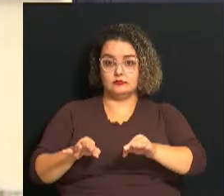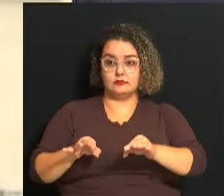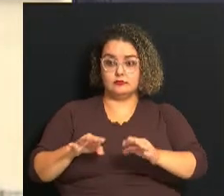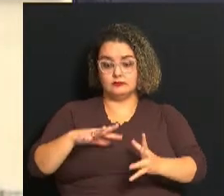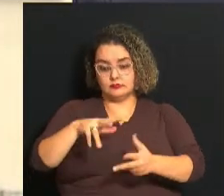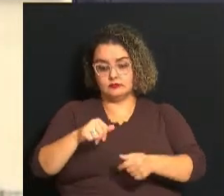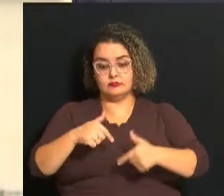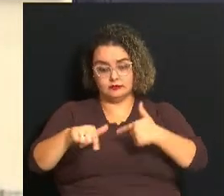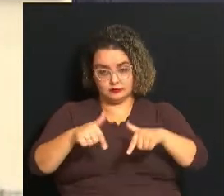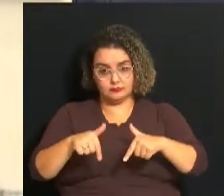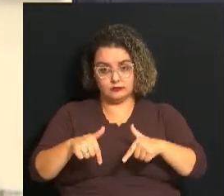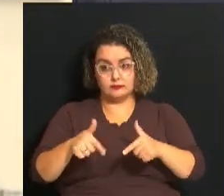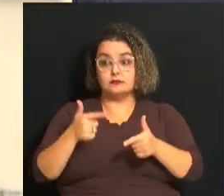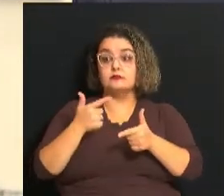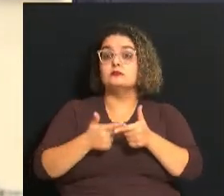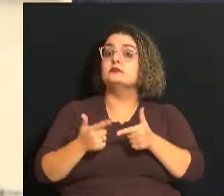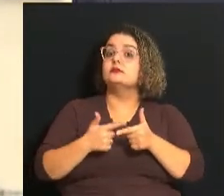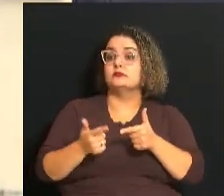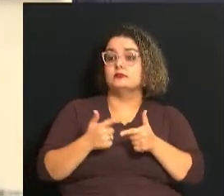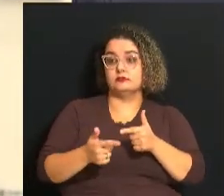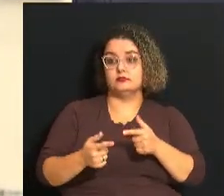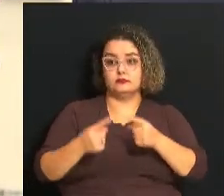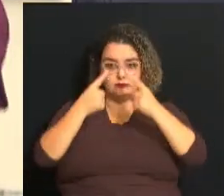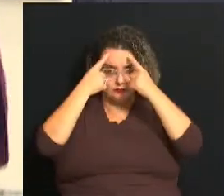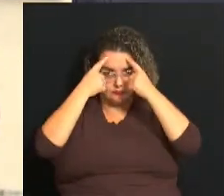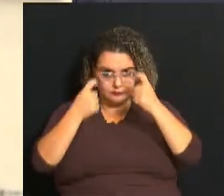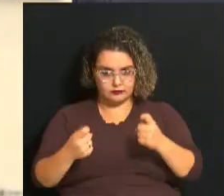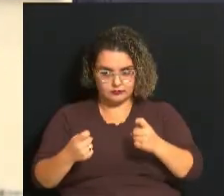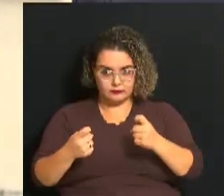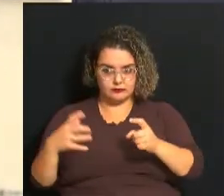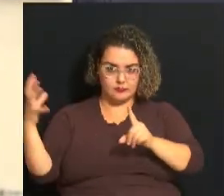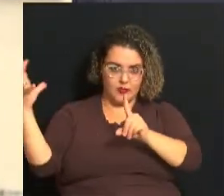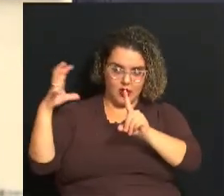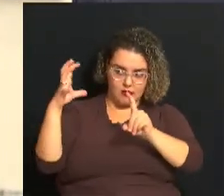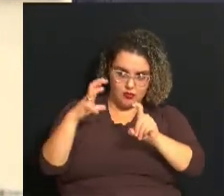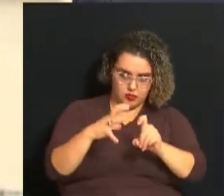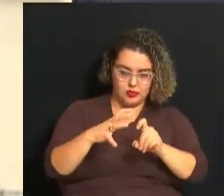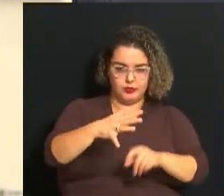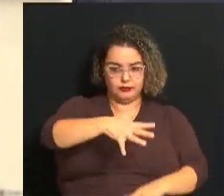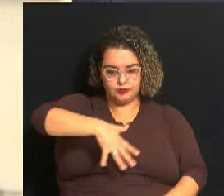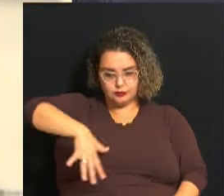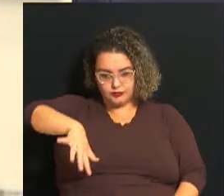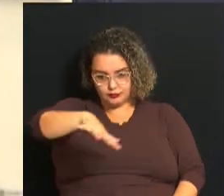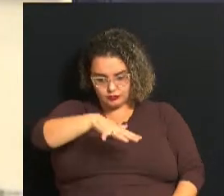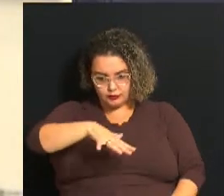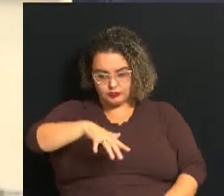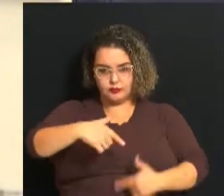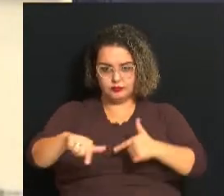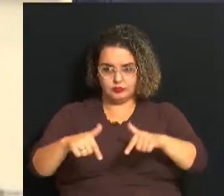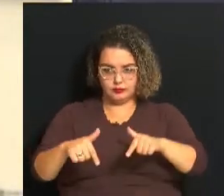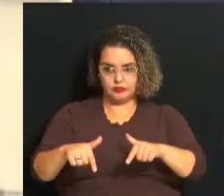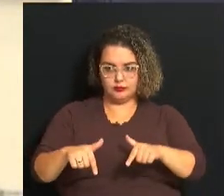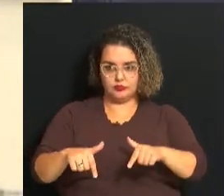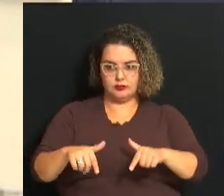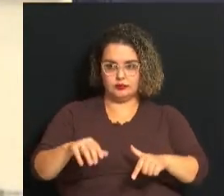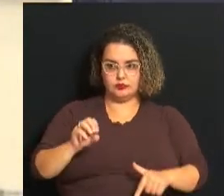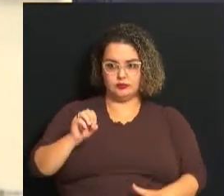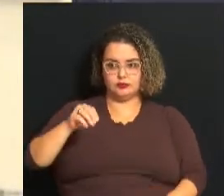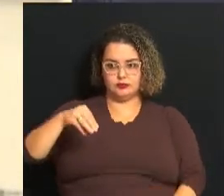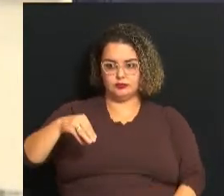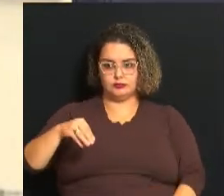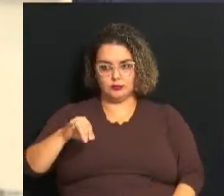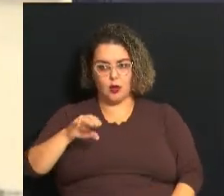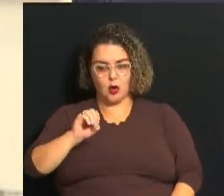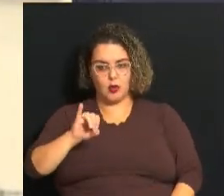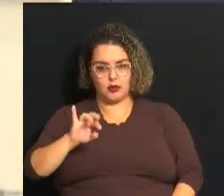o problema da violência e do assédio no mundo do trabalho e quando isso chega na ete é porque a gente